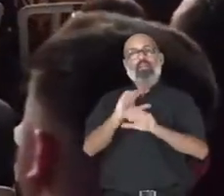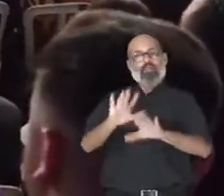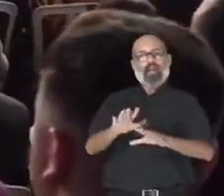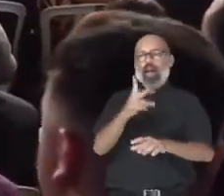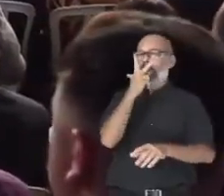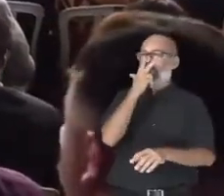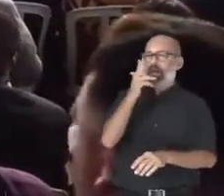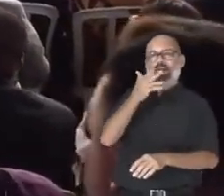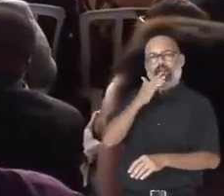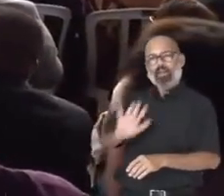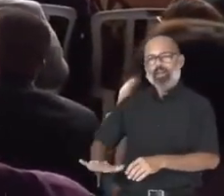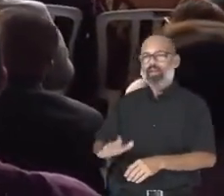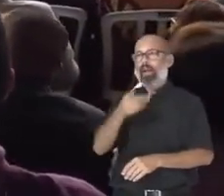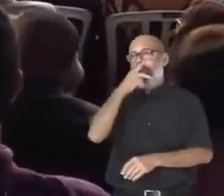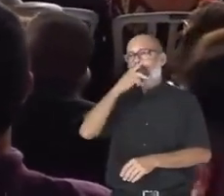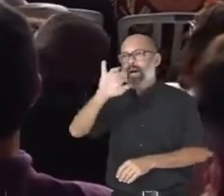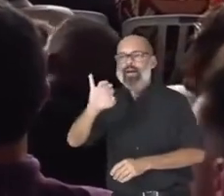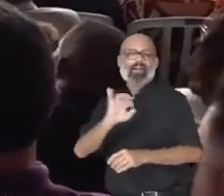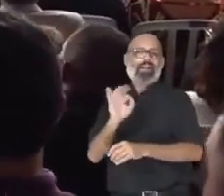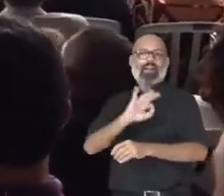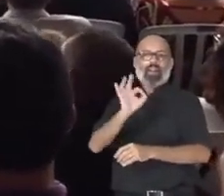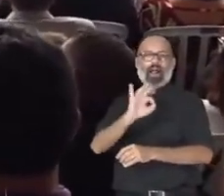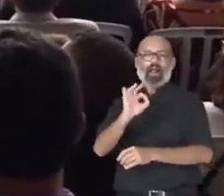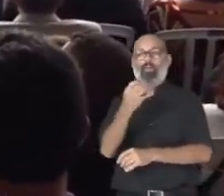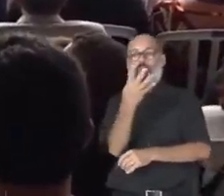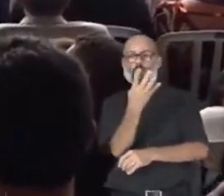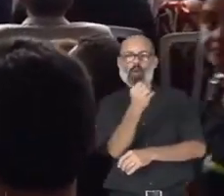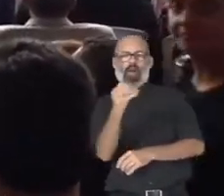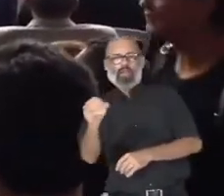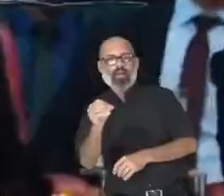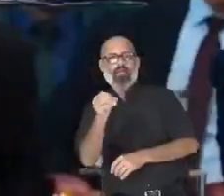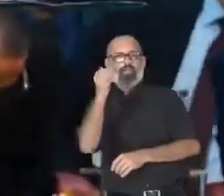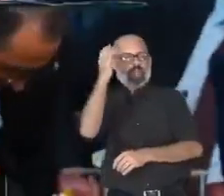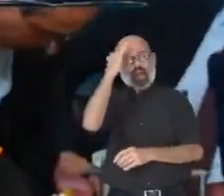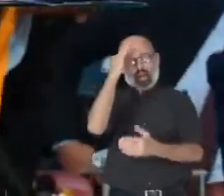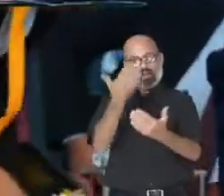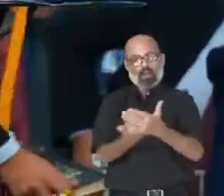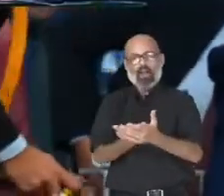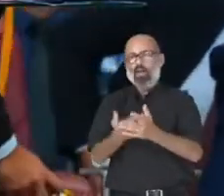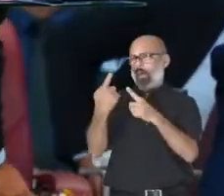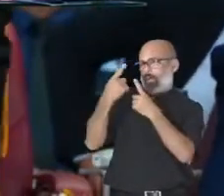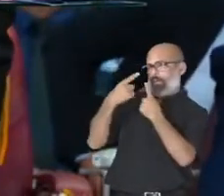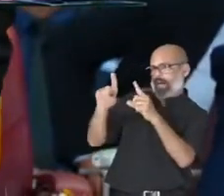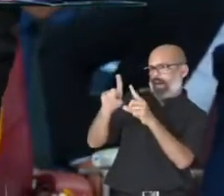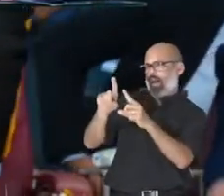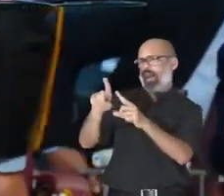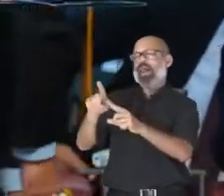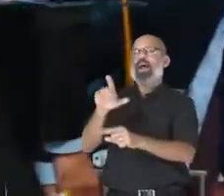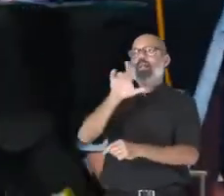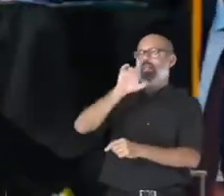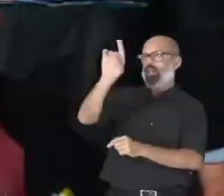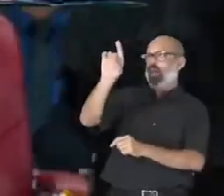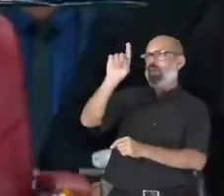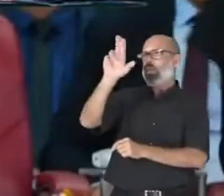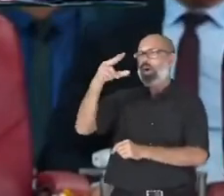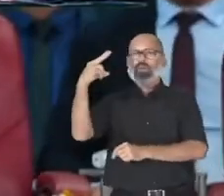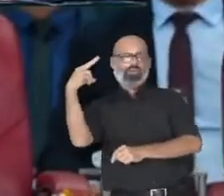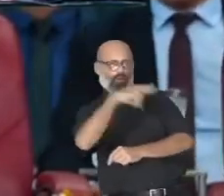como crianças que não têm pais. Por 400 anos eles achavam que a ira que eles provocaram em Deus foi tão grande que Deus jamais os